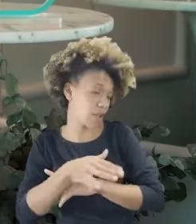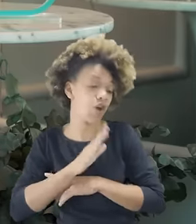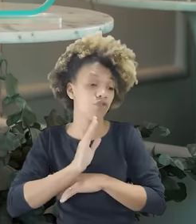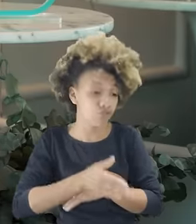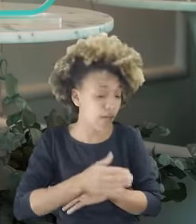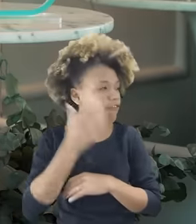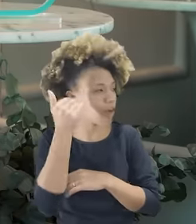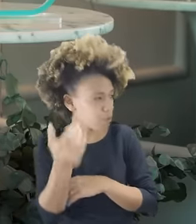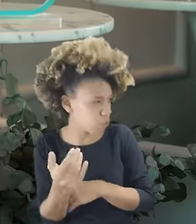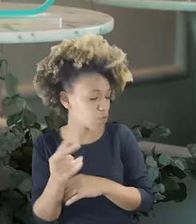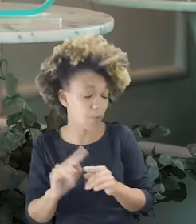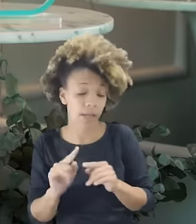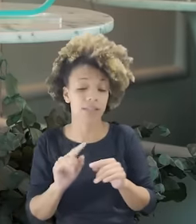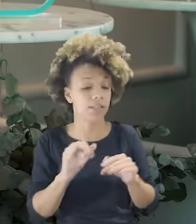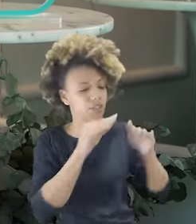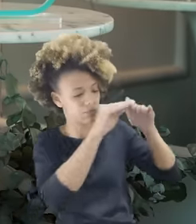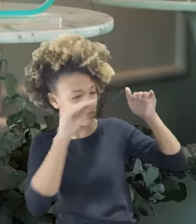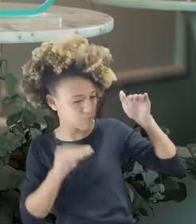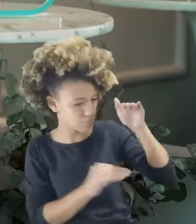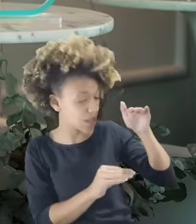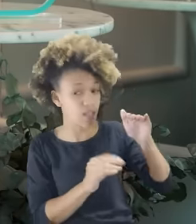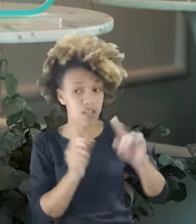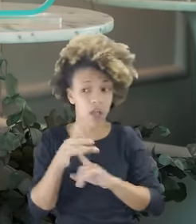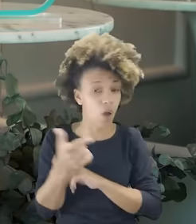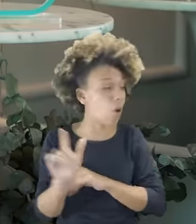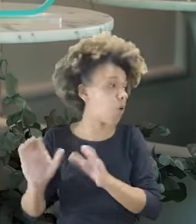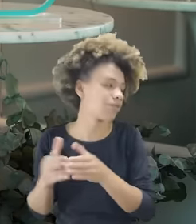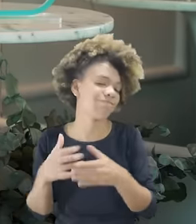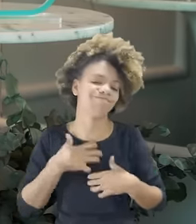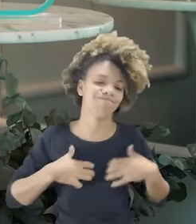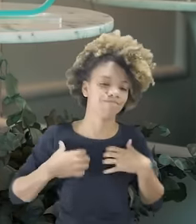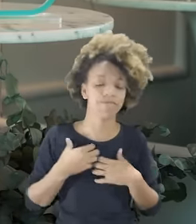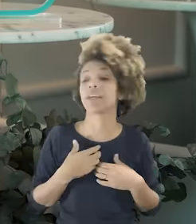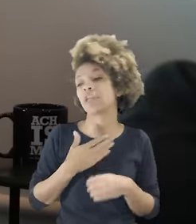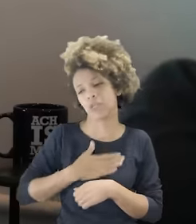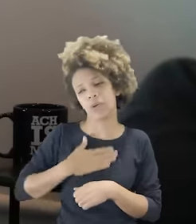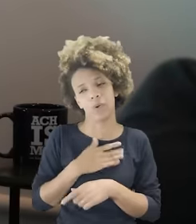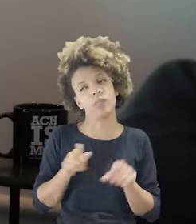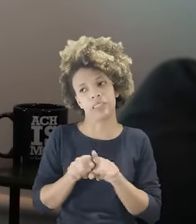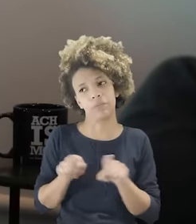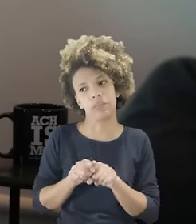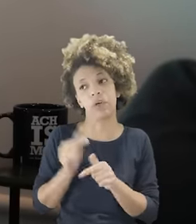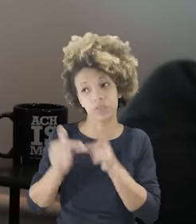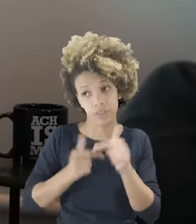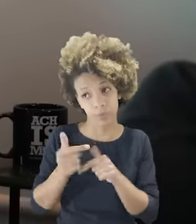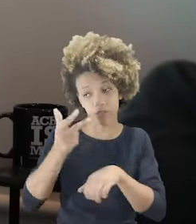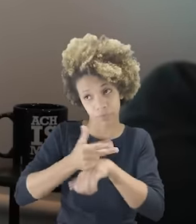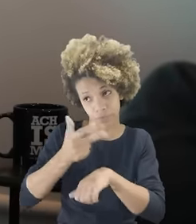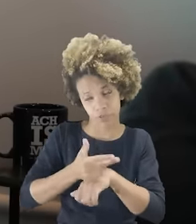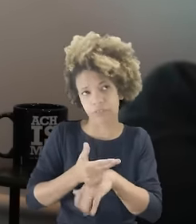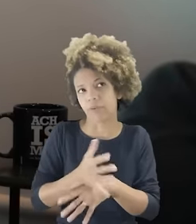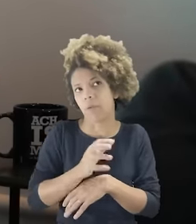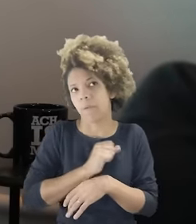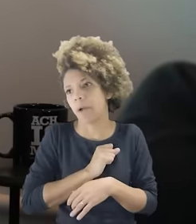você já é o Comediante você sai dessa prateleira você atinge outras pessoas e isso mexe e eu eu gosto muito eu trabalhava com